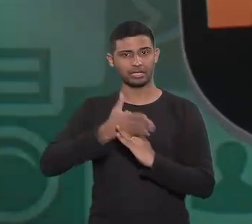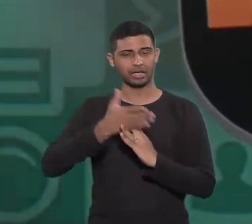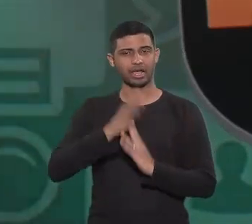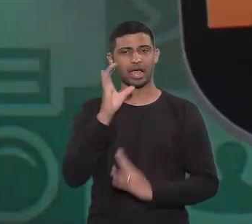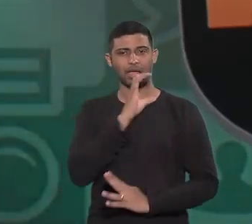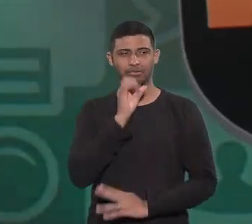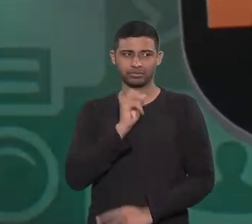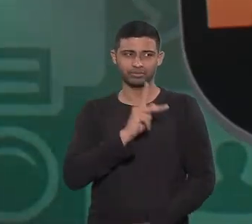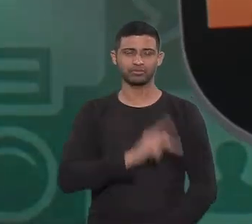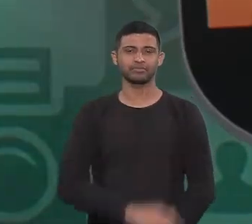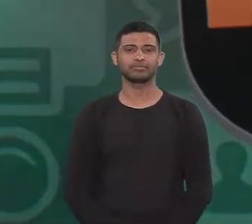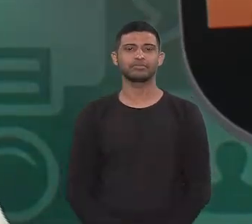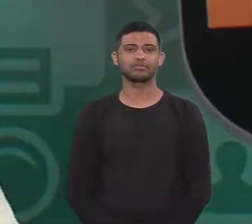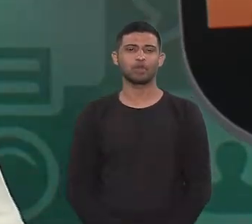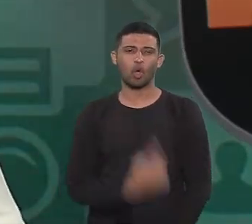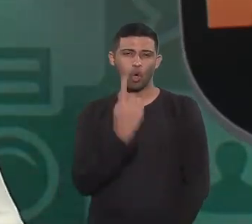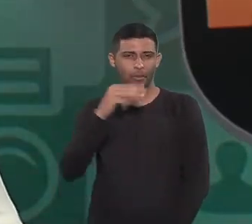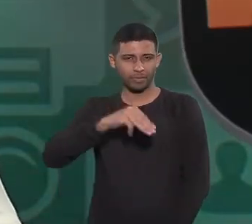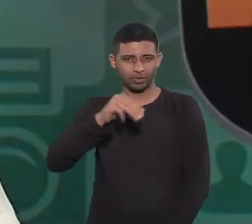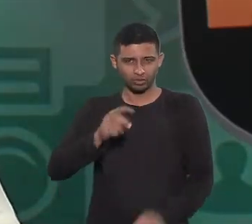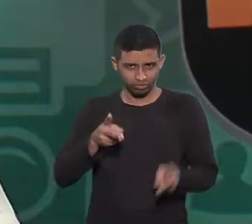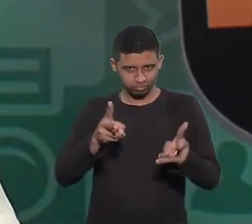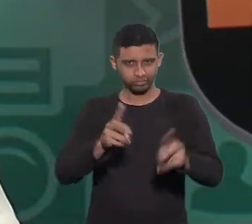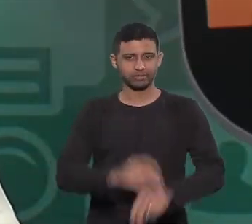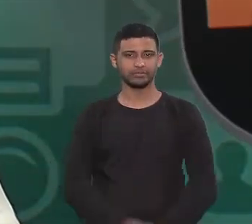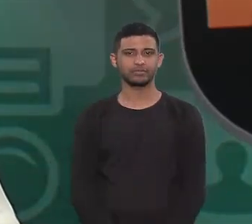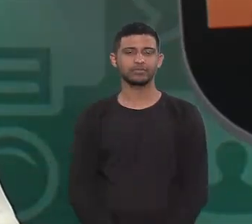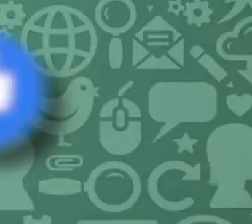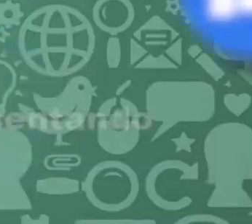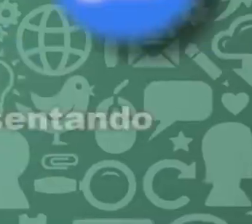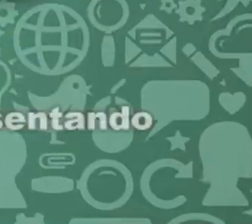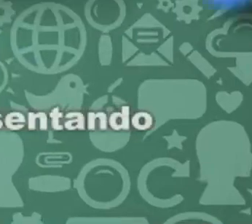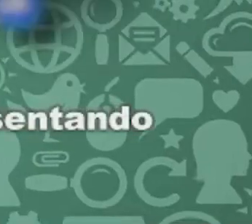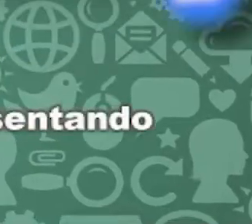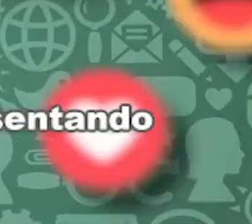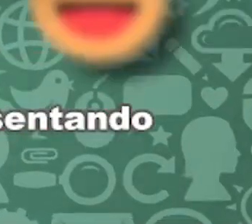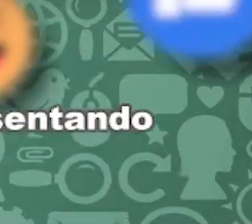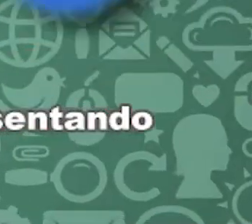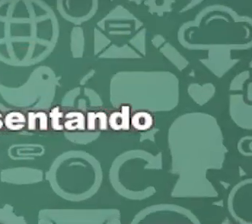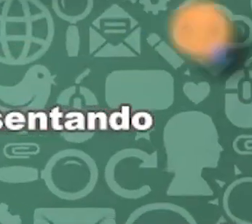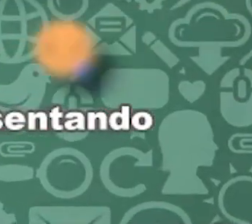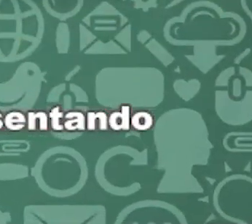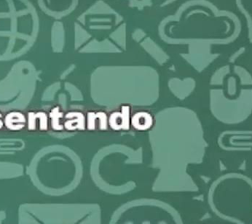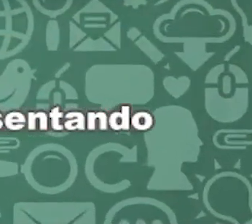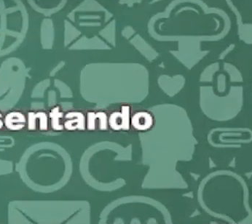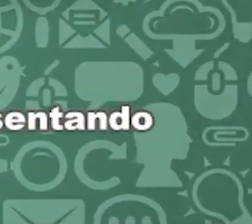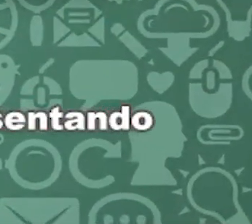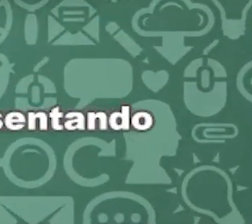precisa fazer um intervalo, tá bom? É só um minutinho, não saia daí.